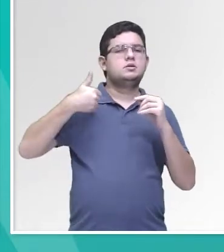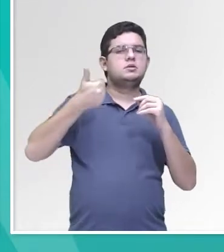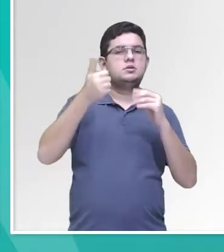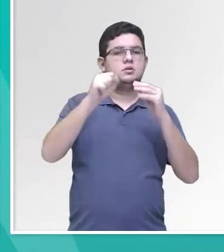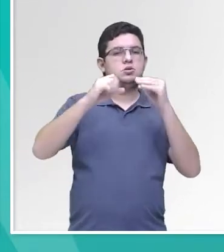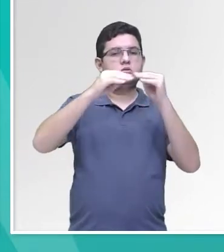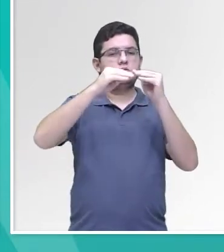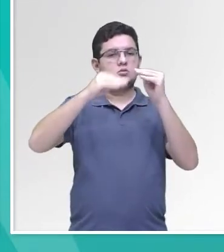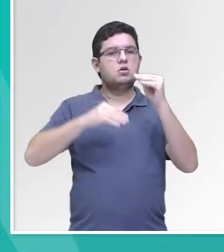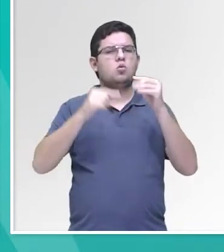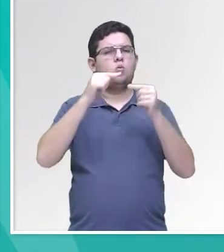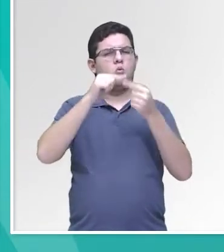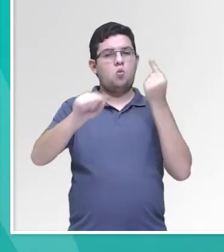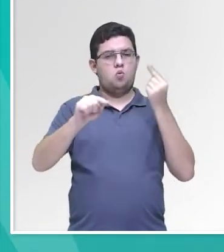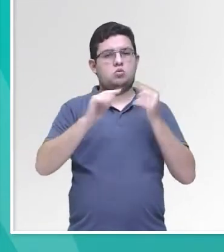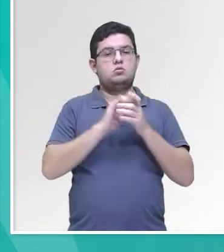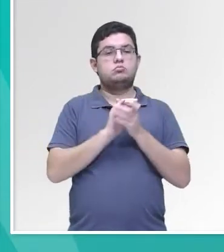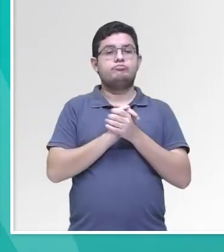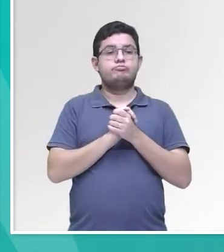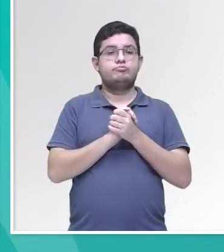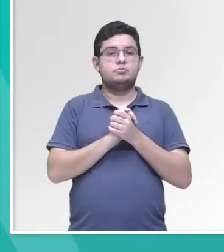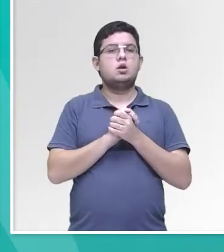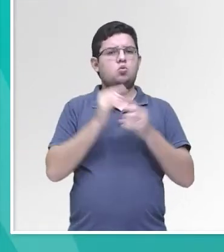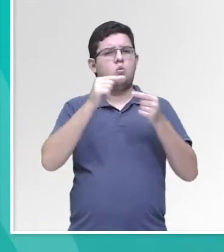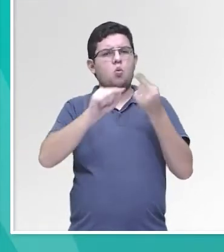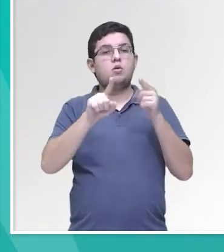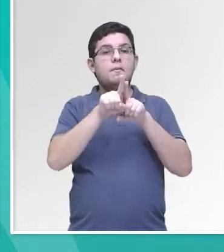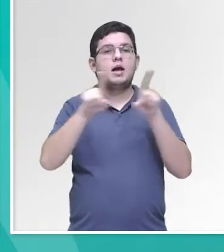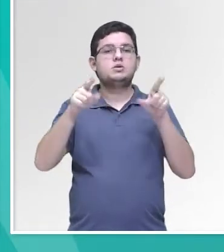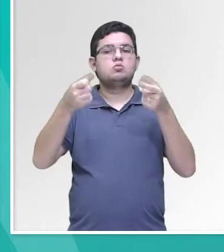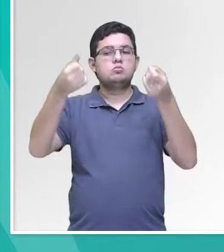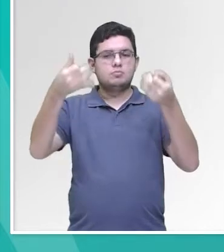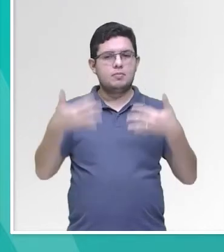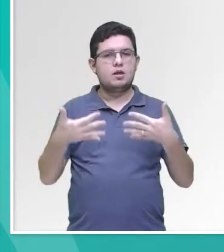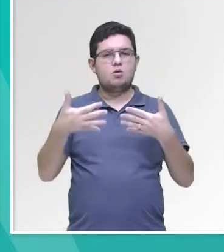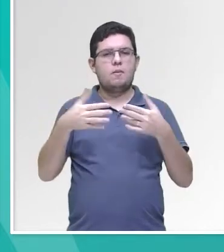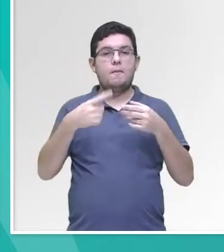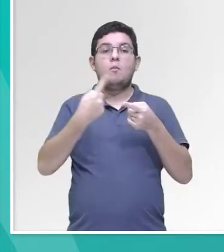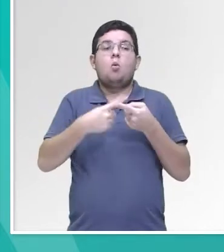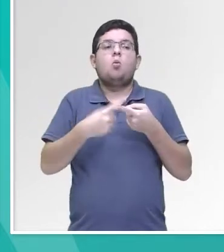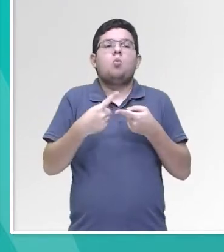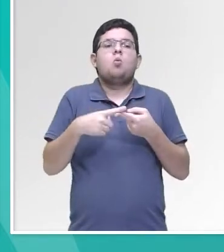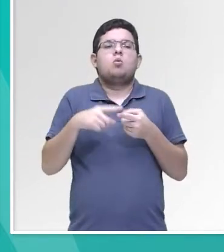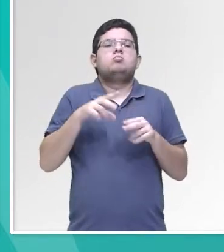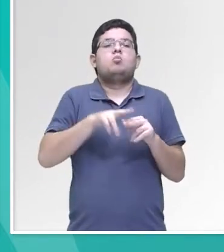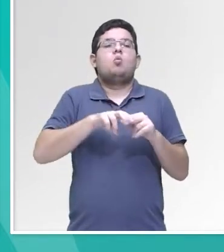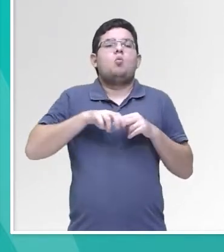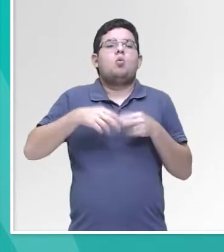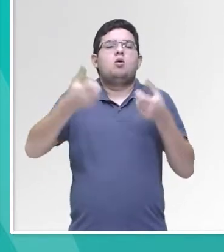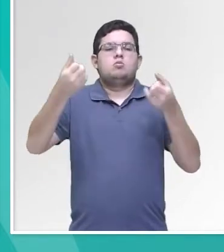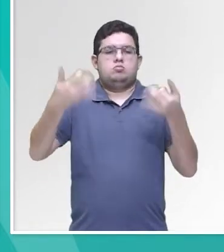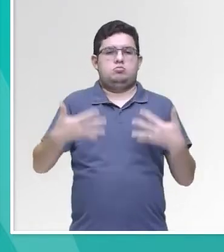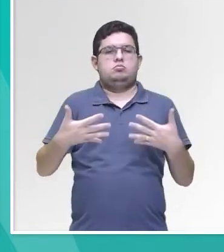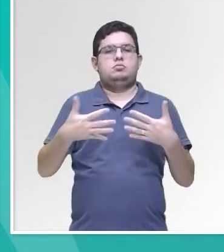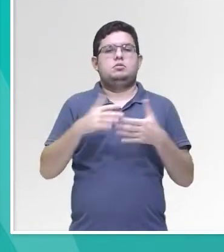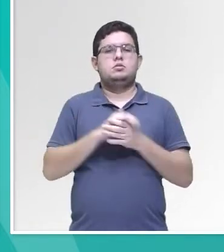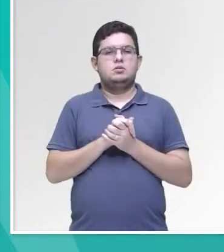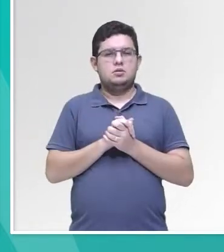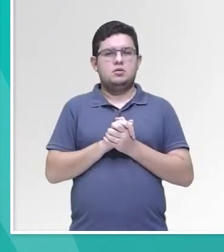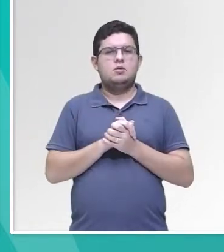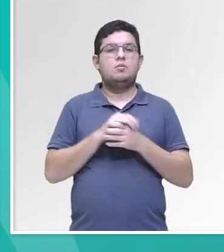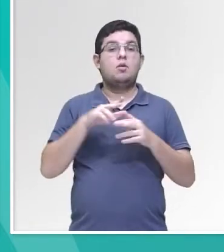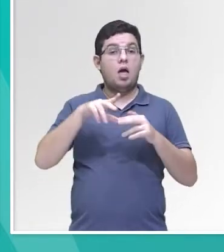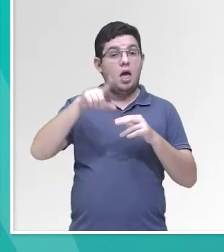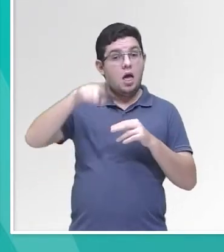Isso é um exemplo. Mas eu vou dizer por quê. Não é simplesmente dizer esta é a minha opinião, é demonstrar essa opinião